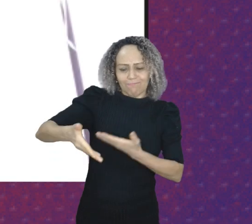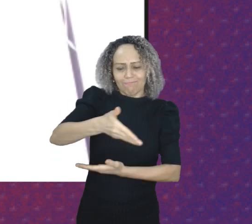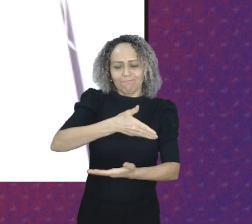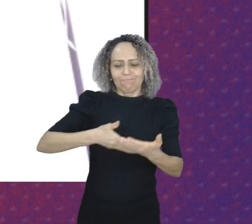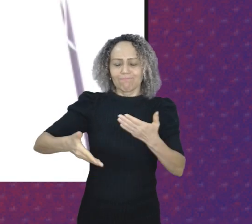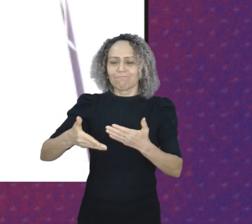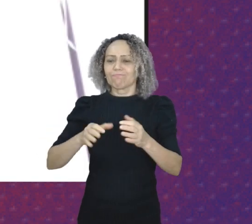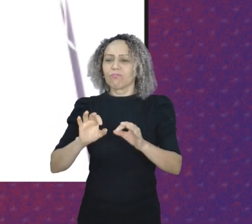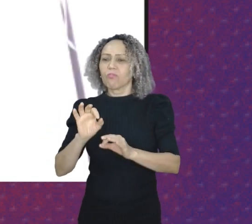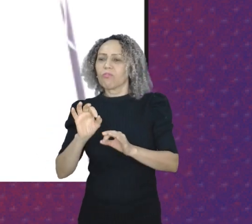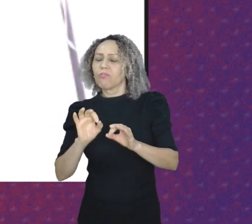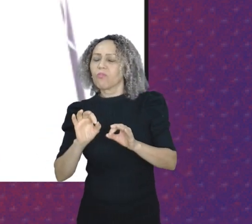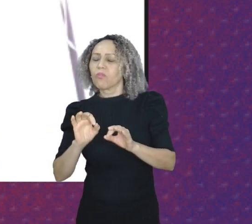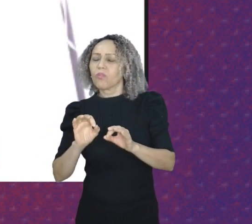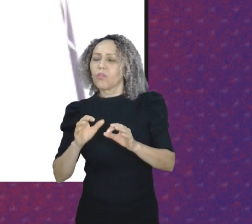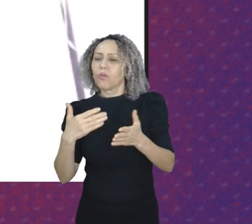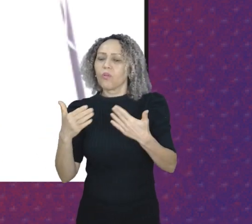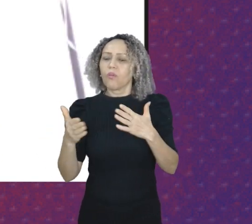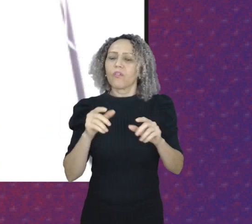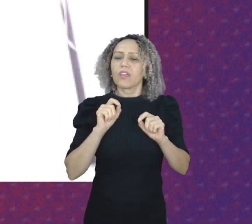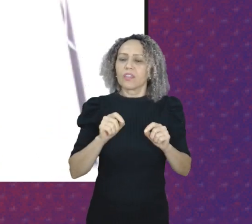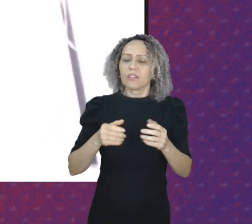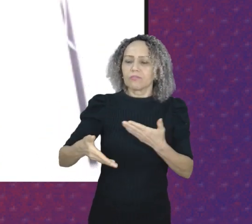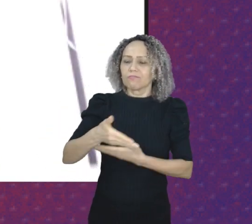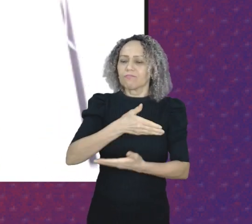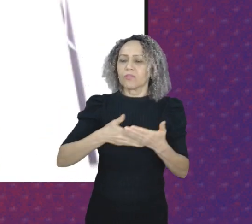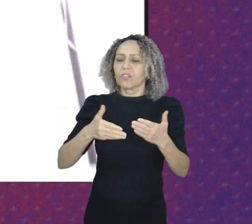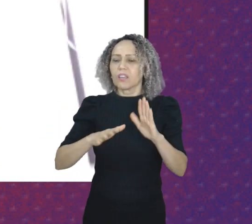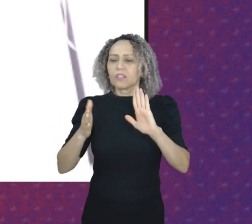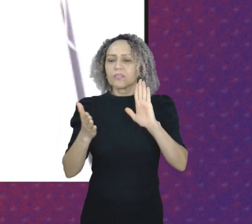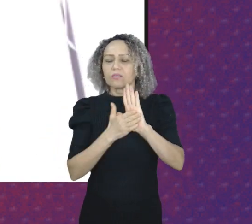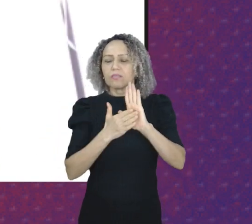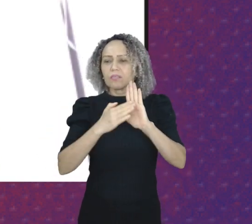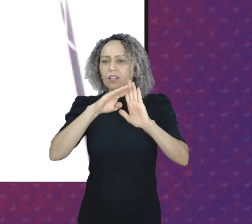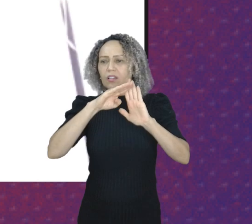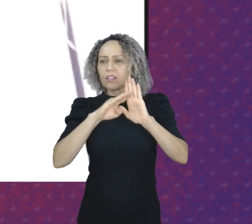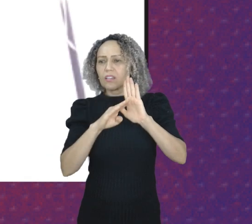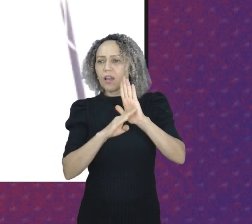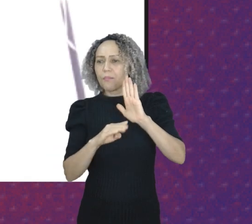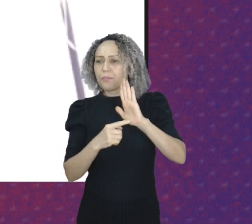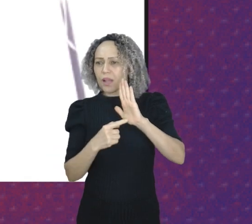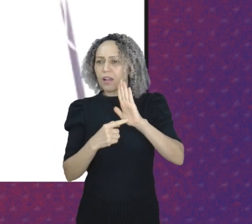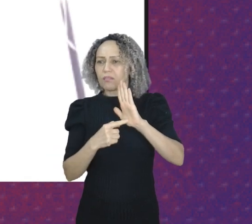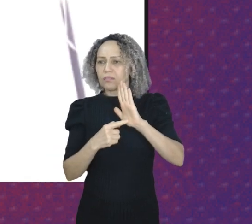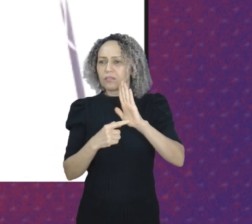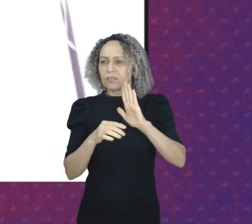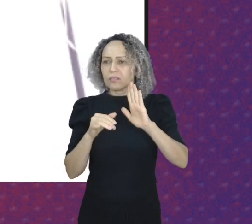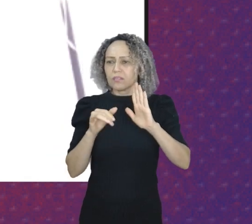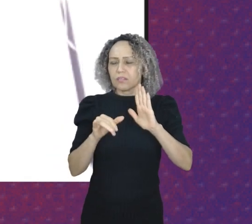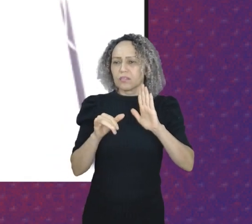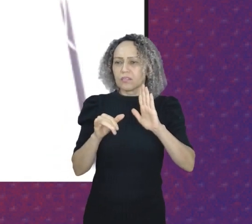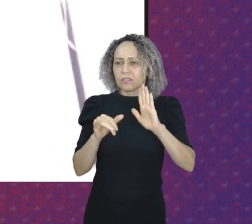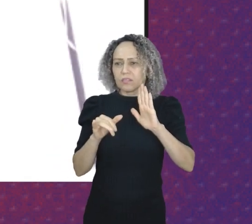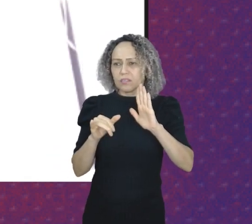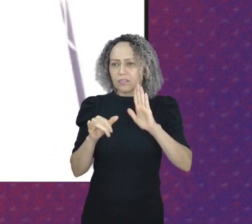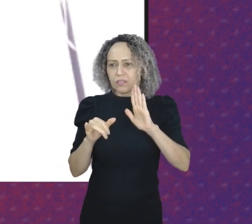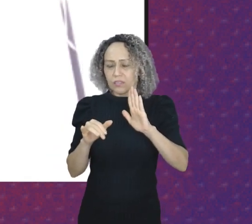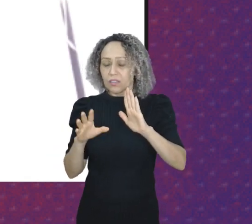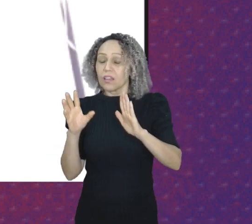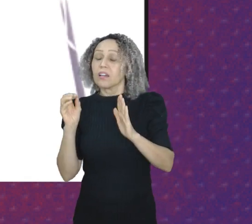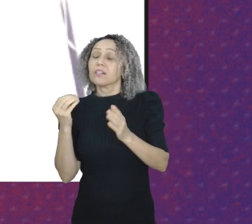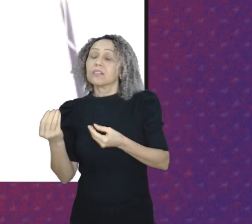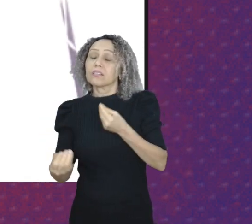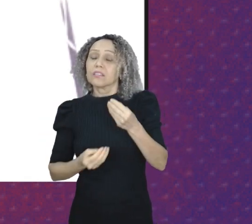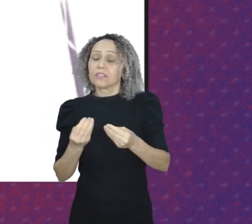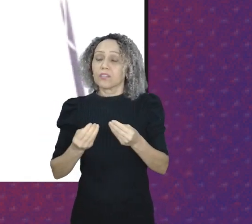especificamente sobre essa pauta, especificamente tenham em seus estudos o foco das lesbianidades, das